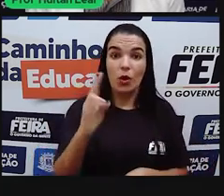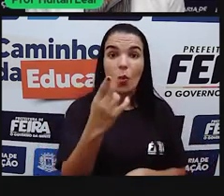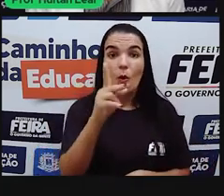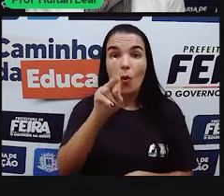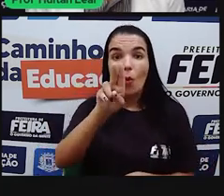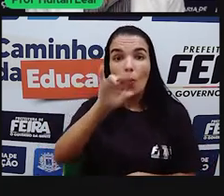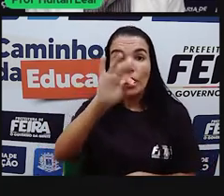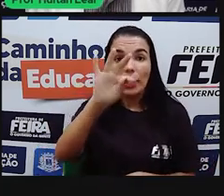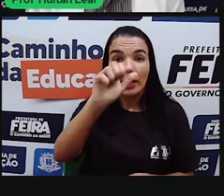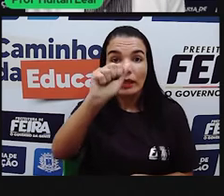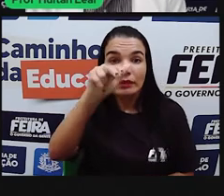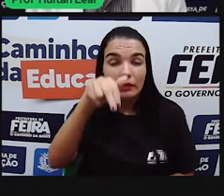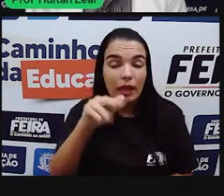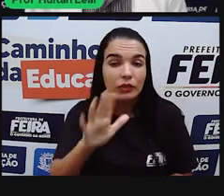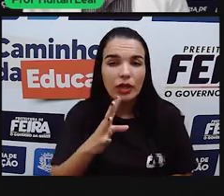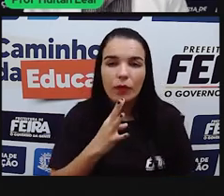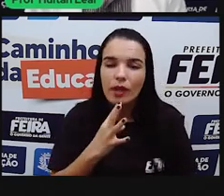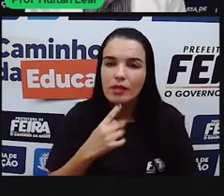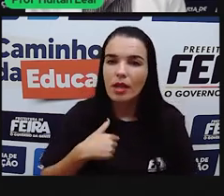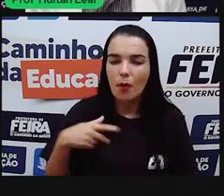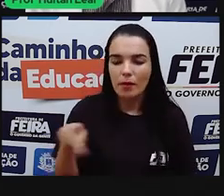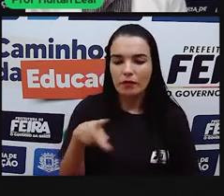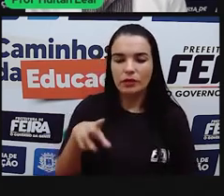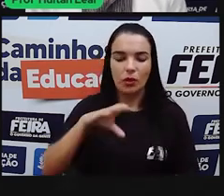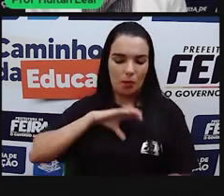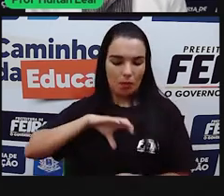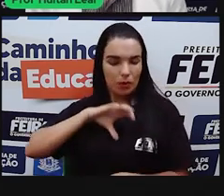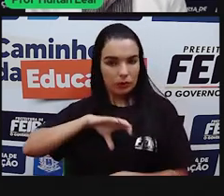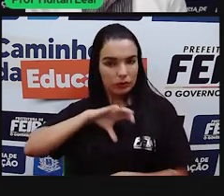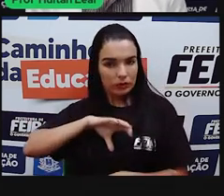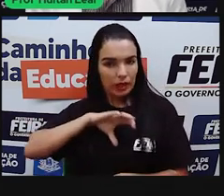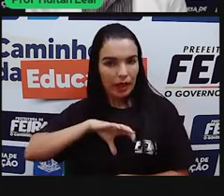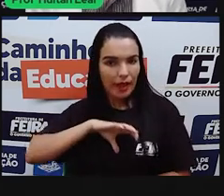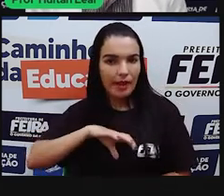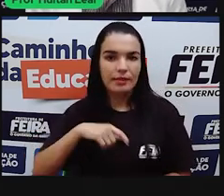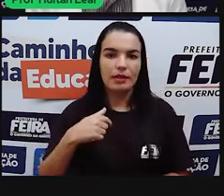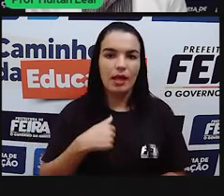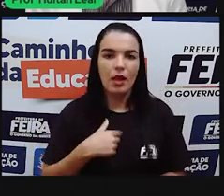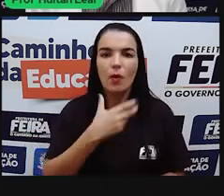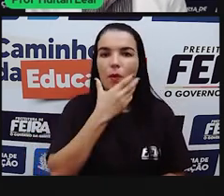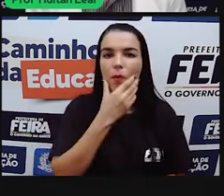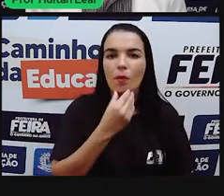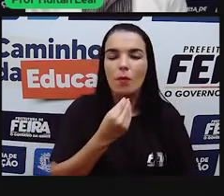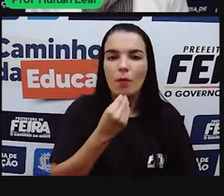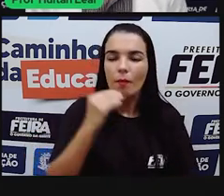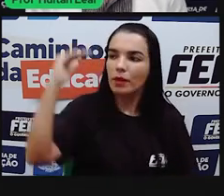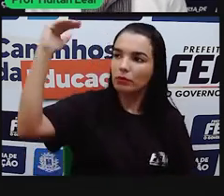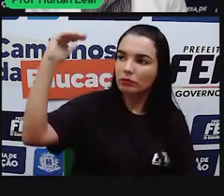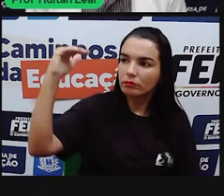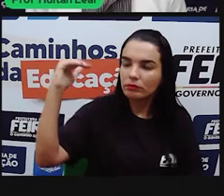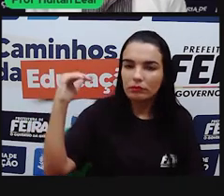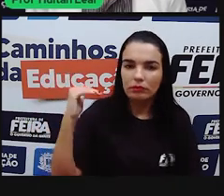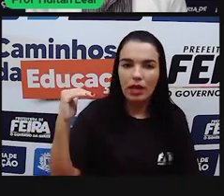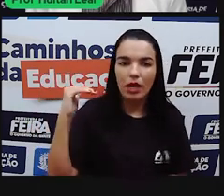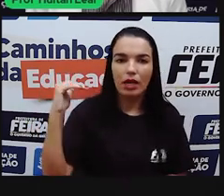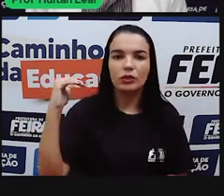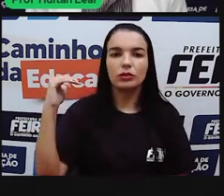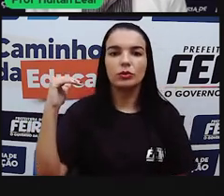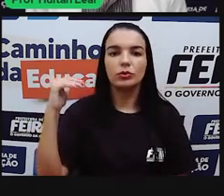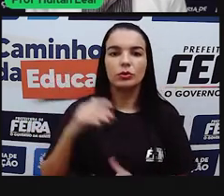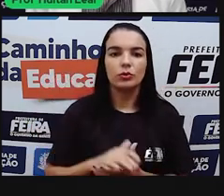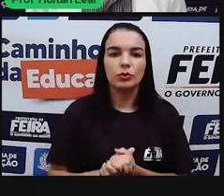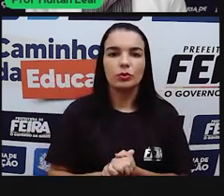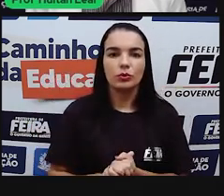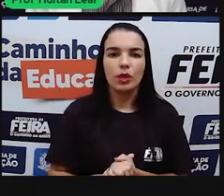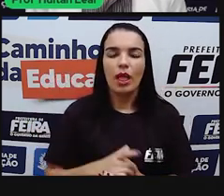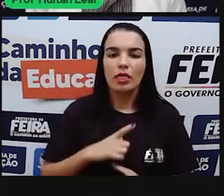já me conhecem, sou professor de língua portuguesa. Eu sou uma pessoa de baixa estatura,